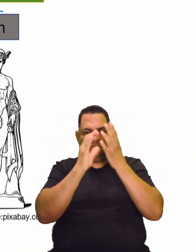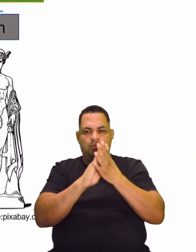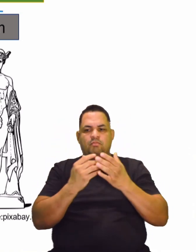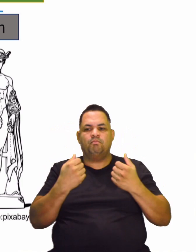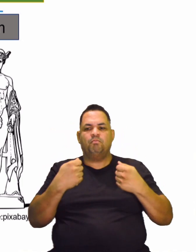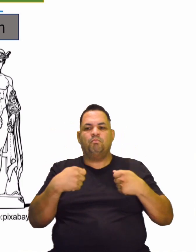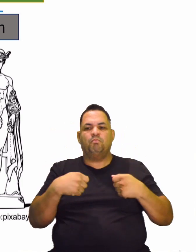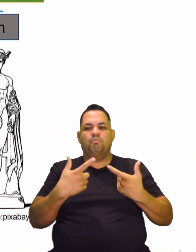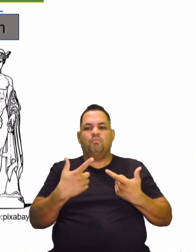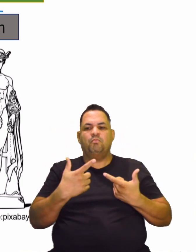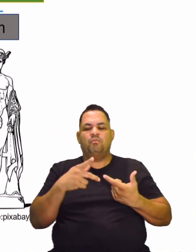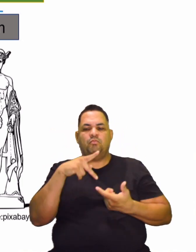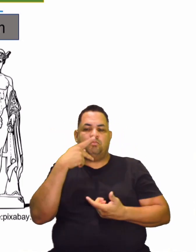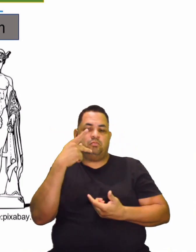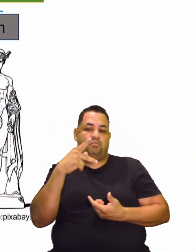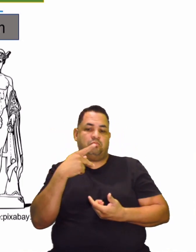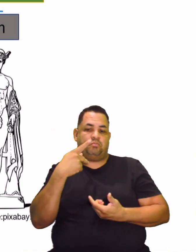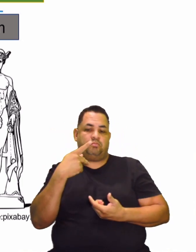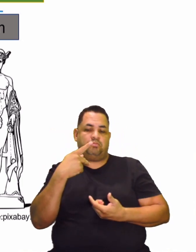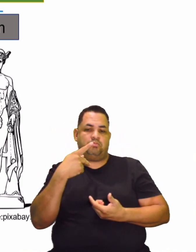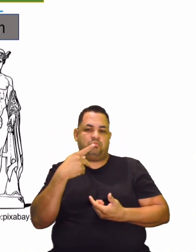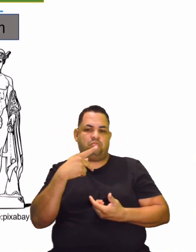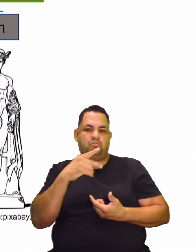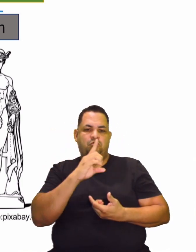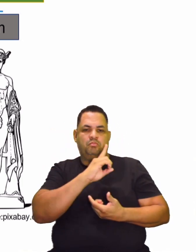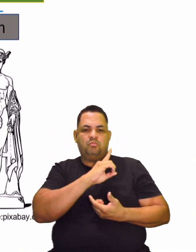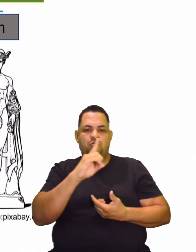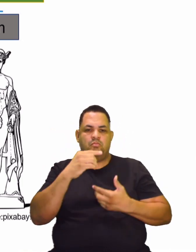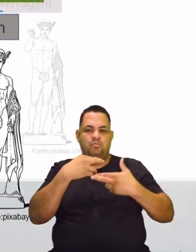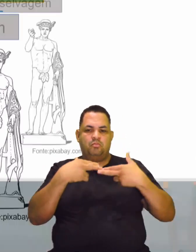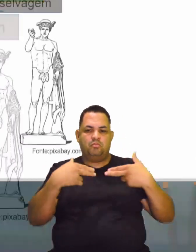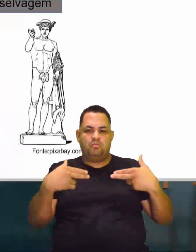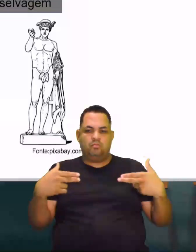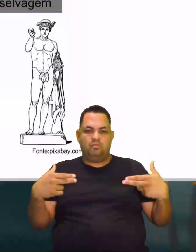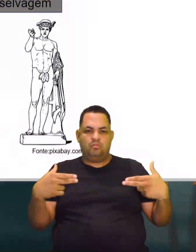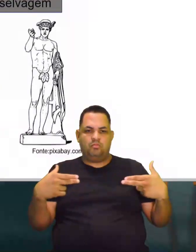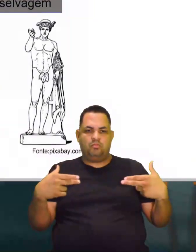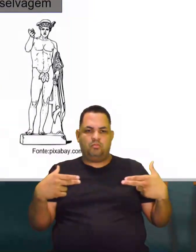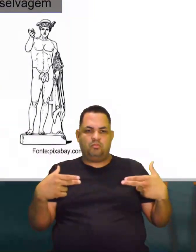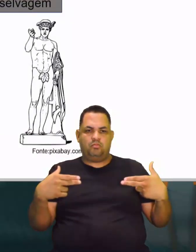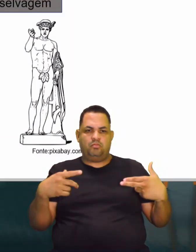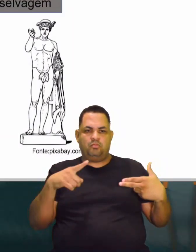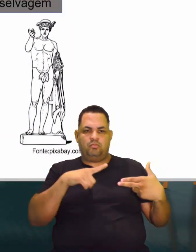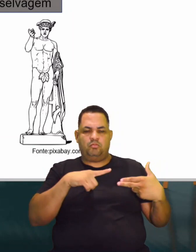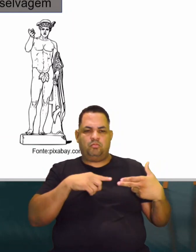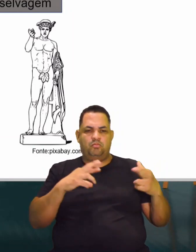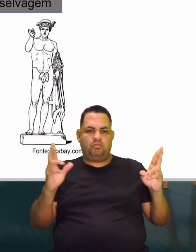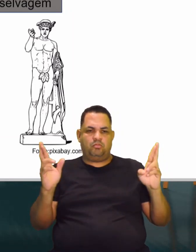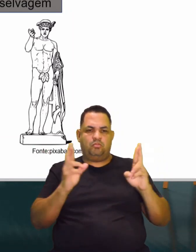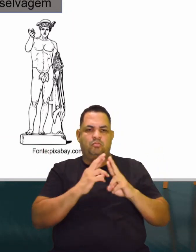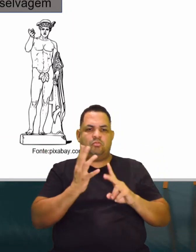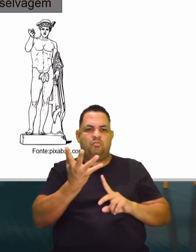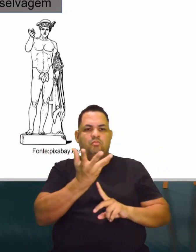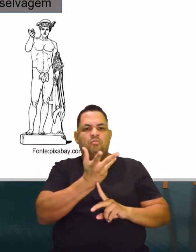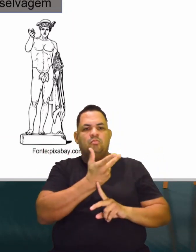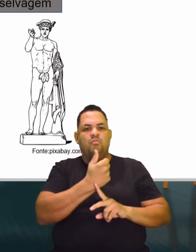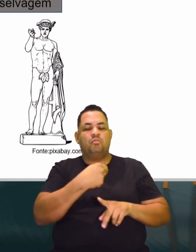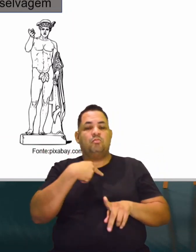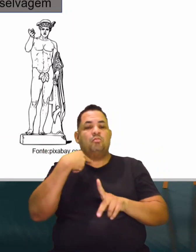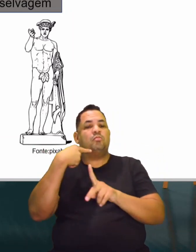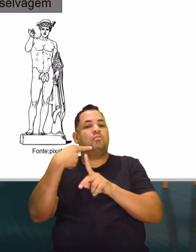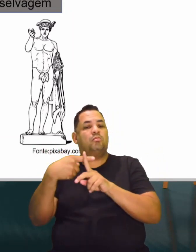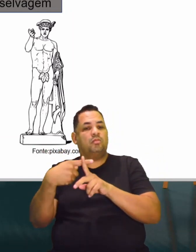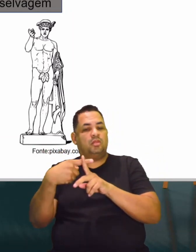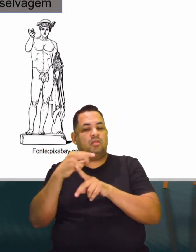dizer que esses deuses, há, então, relação da arte e a religião,